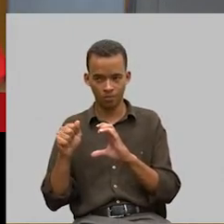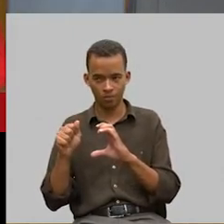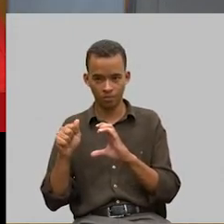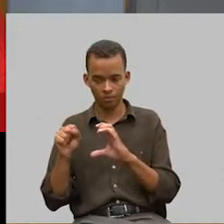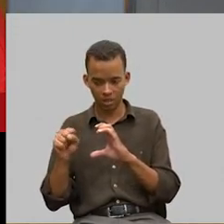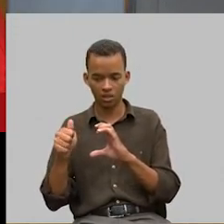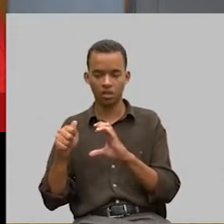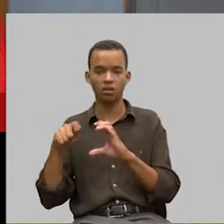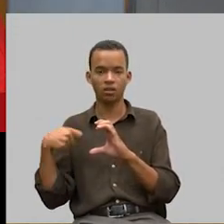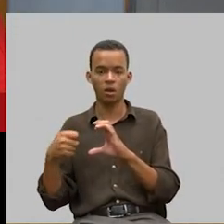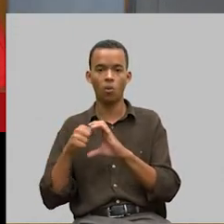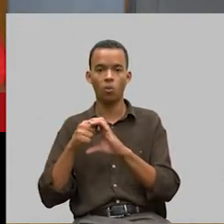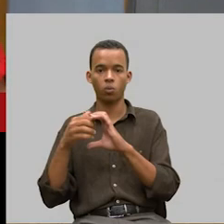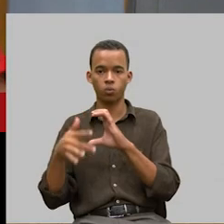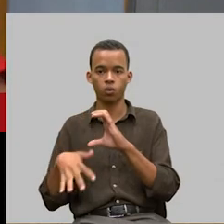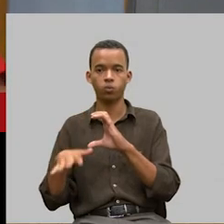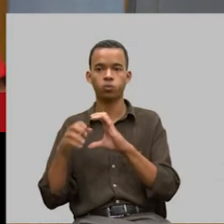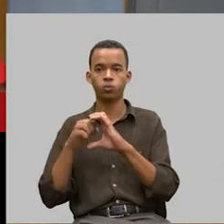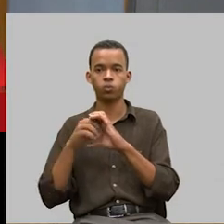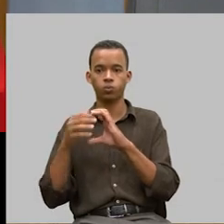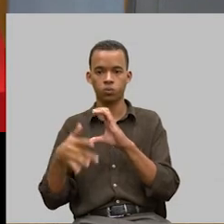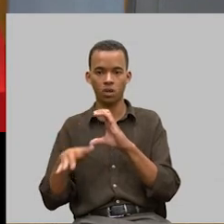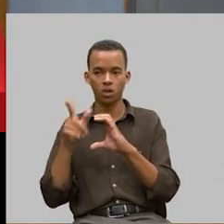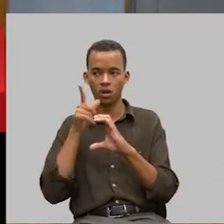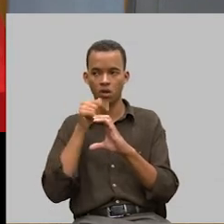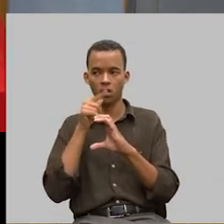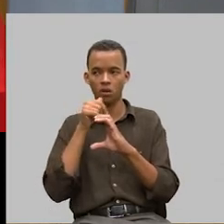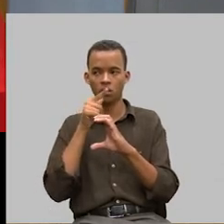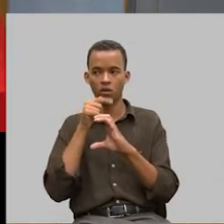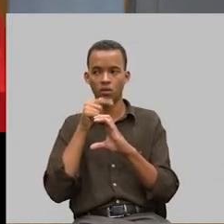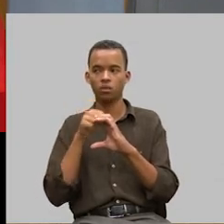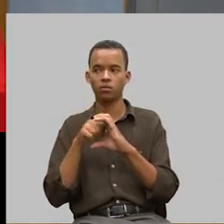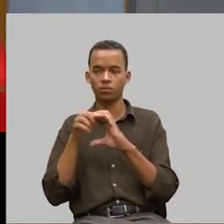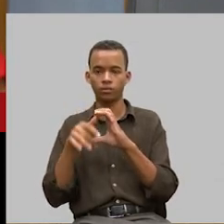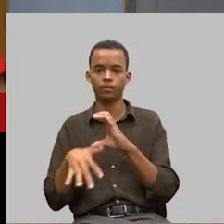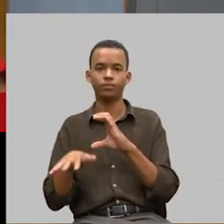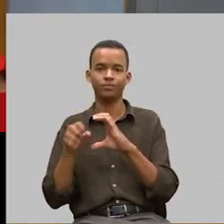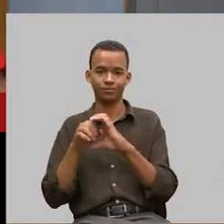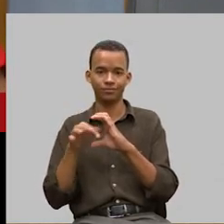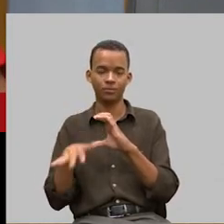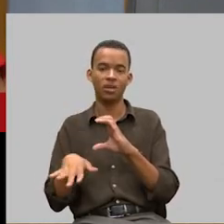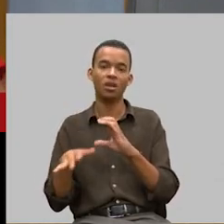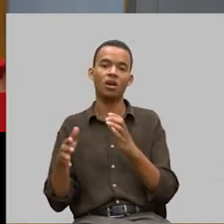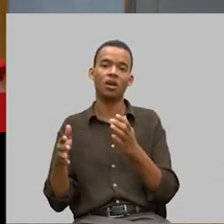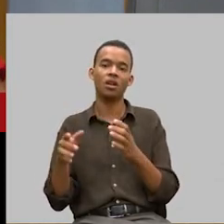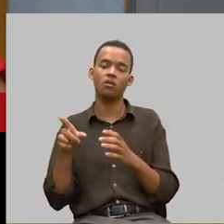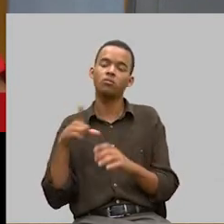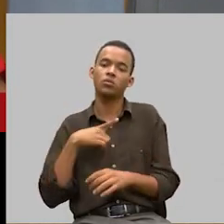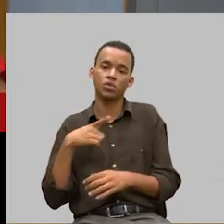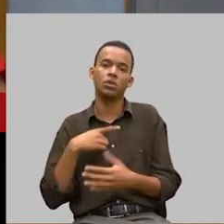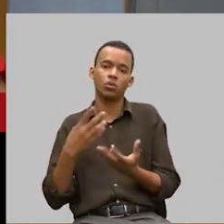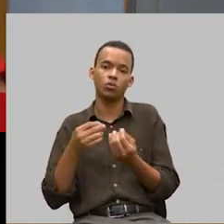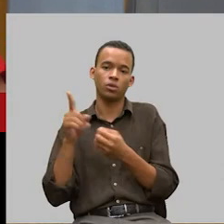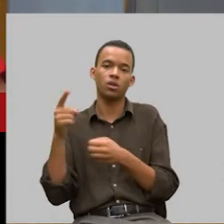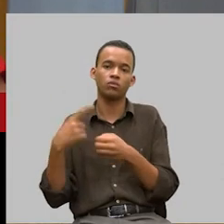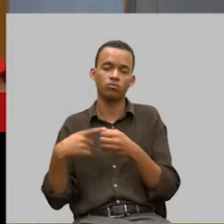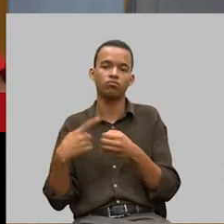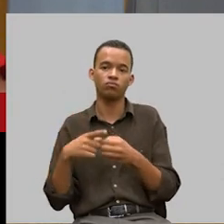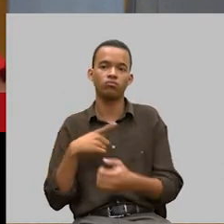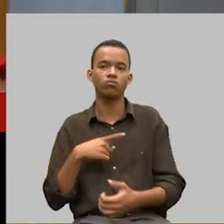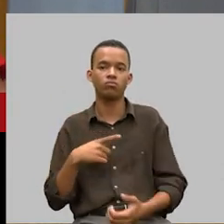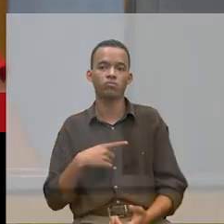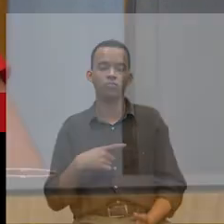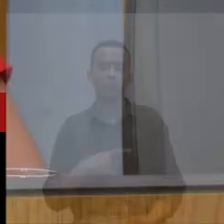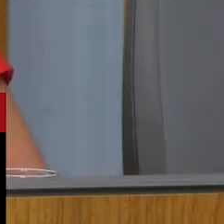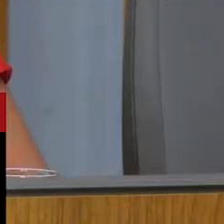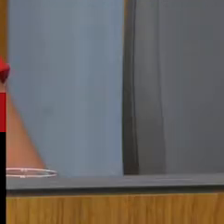por isso que eu tô subvertendo aqui a o debate eh não não me atendo ao tema específico do